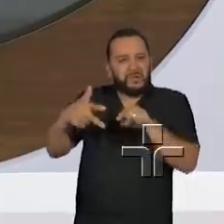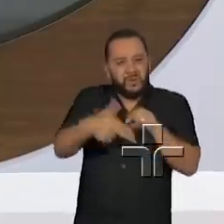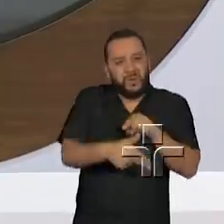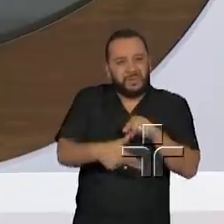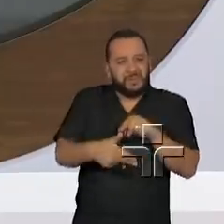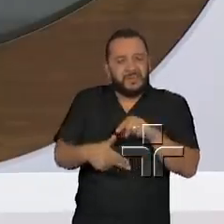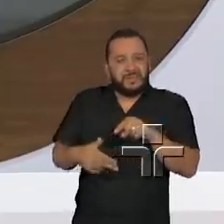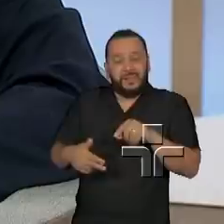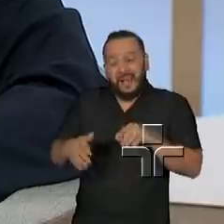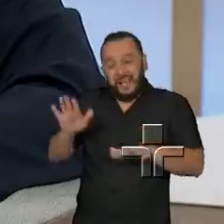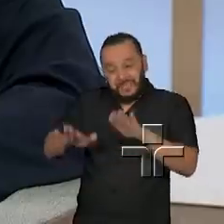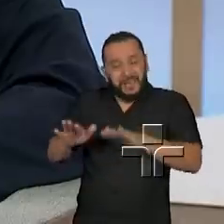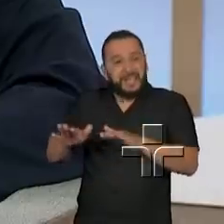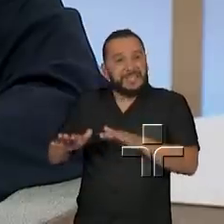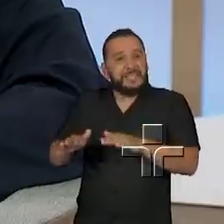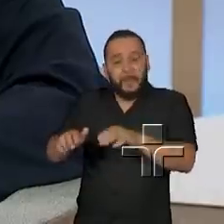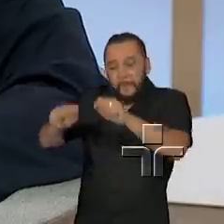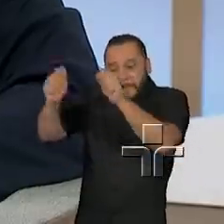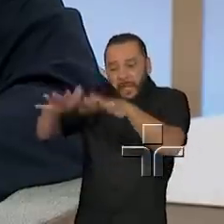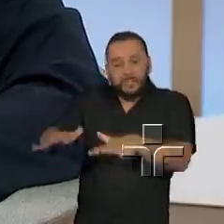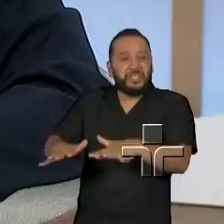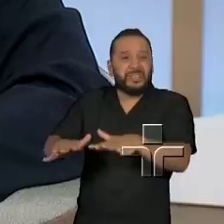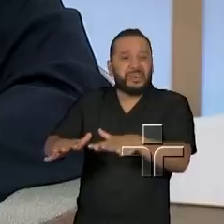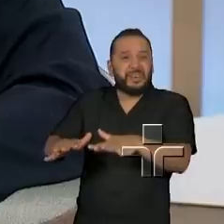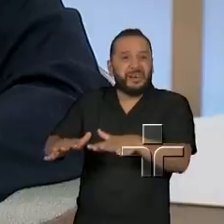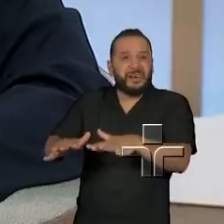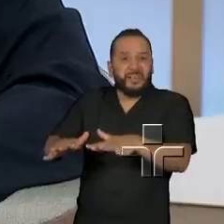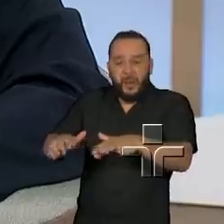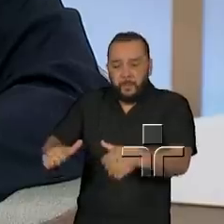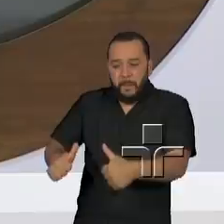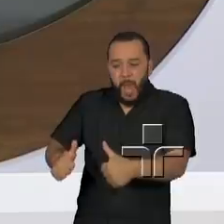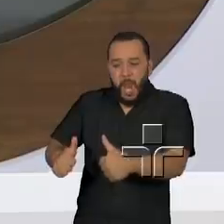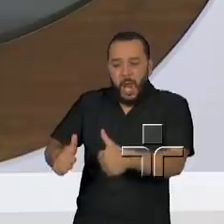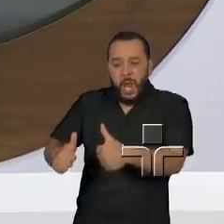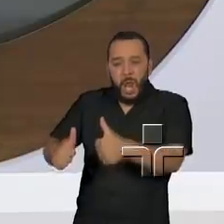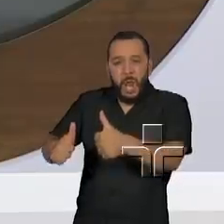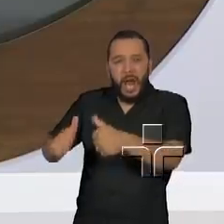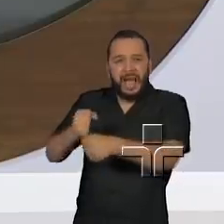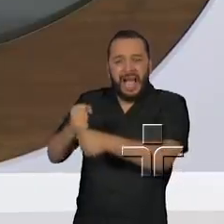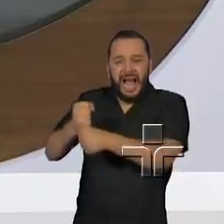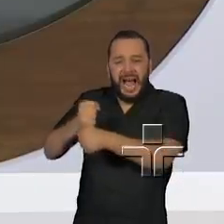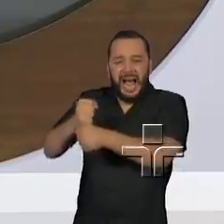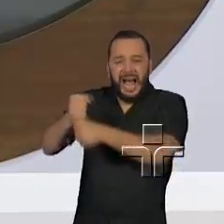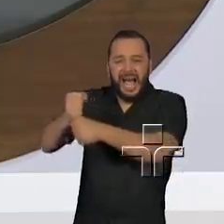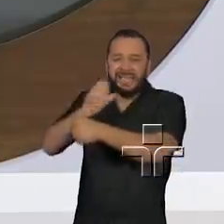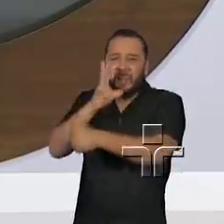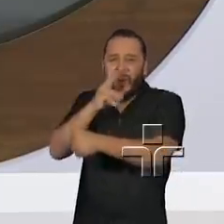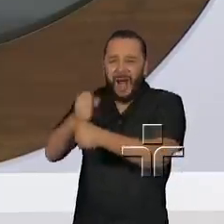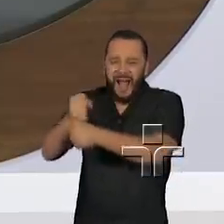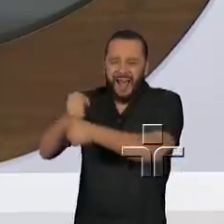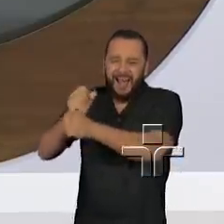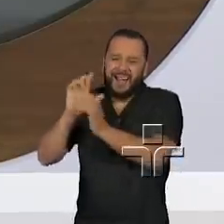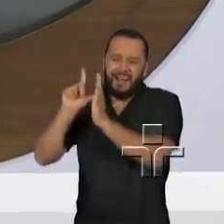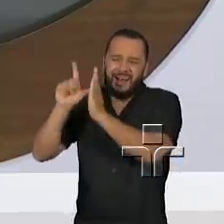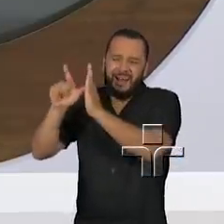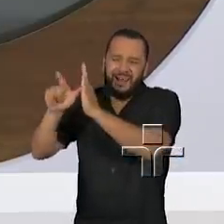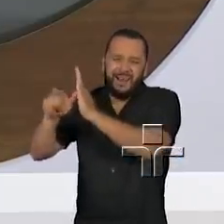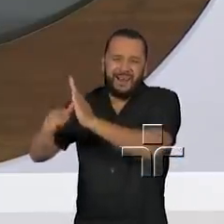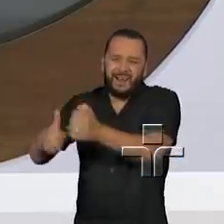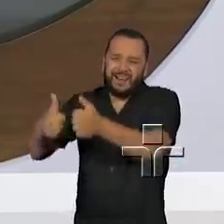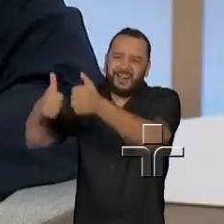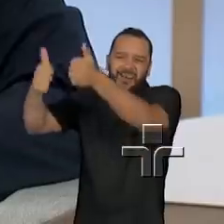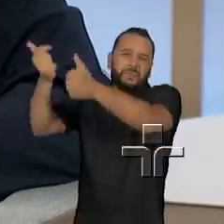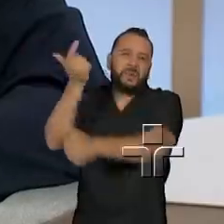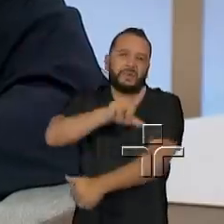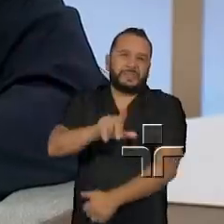levar anos para você trazer de volta ou mudar a direção. O senhor consegue me dizer como é que está vendo essas duas